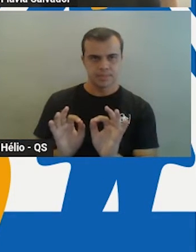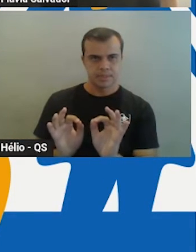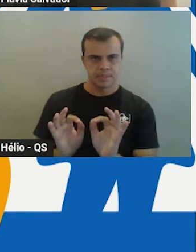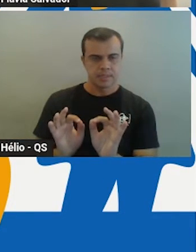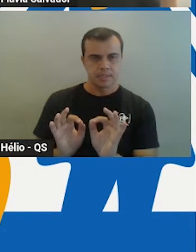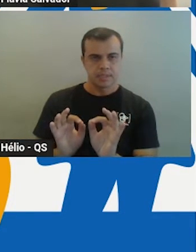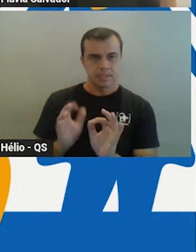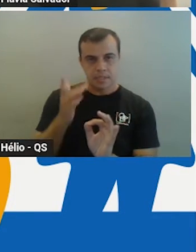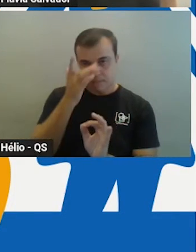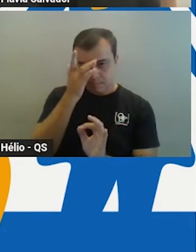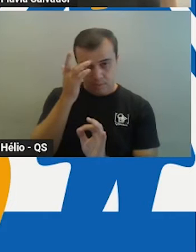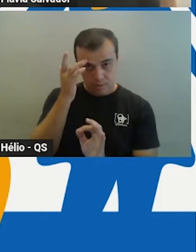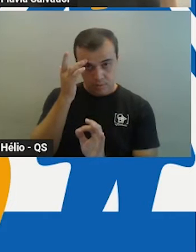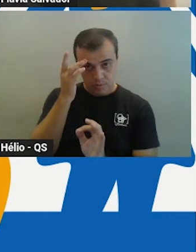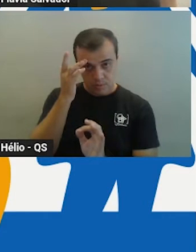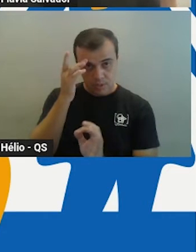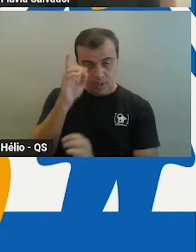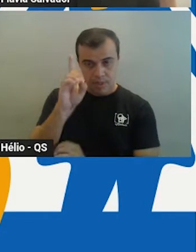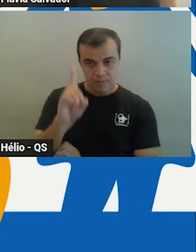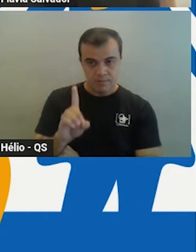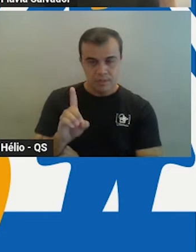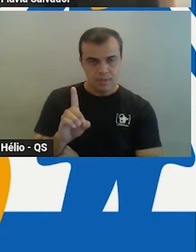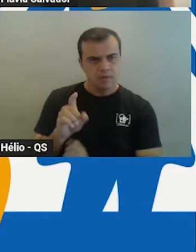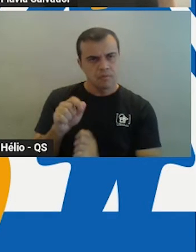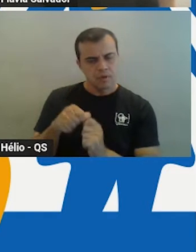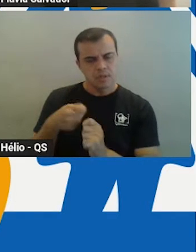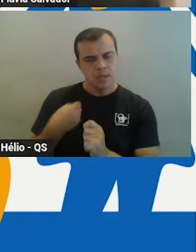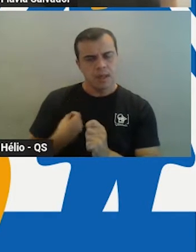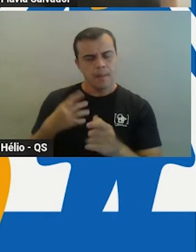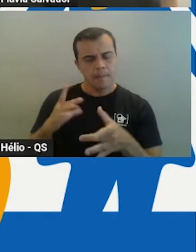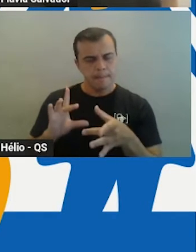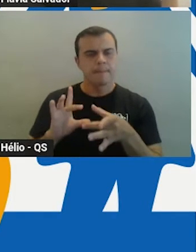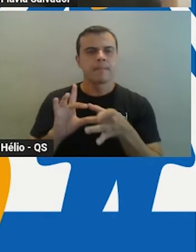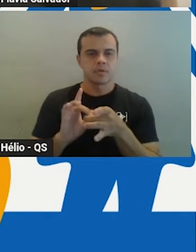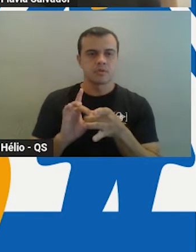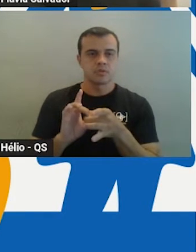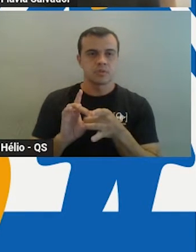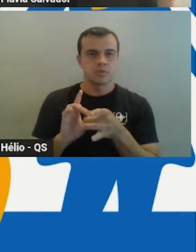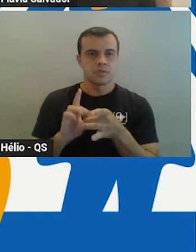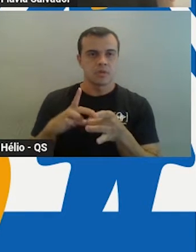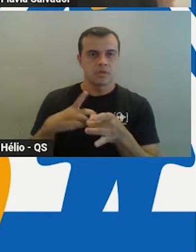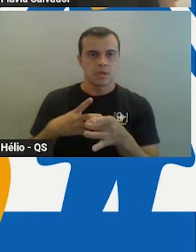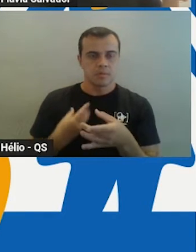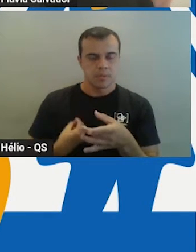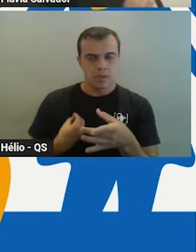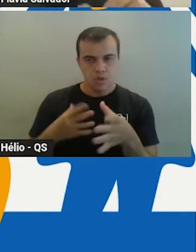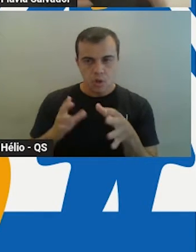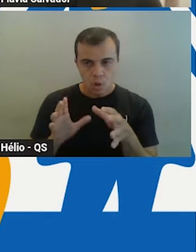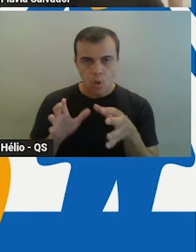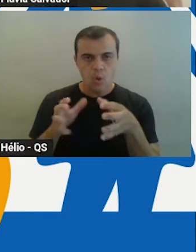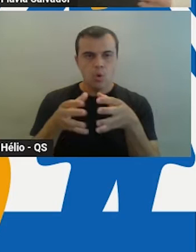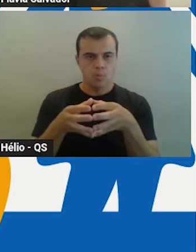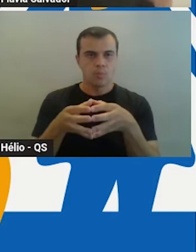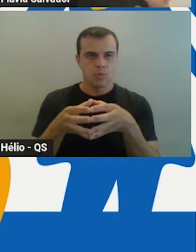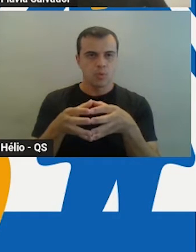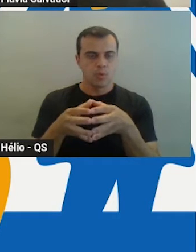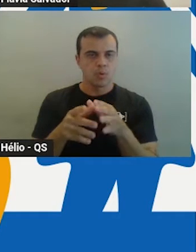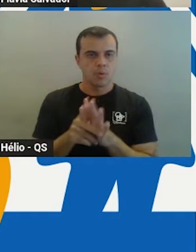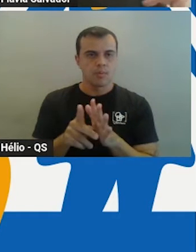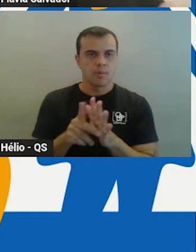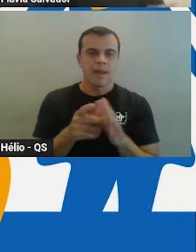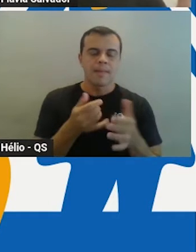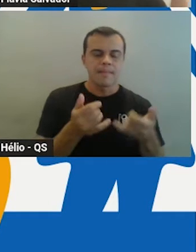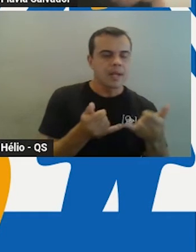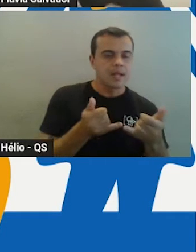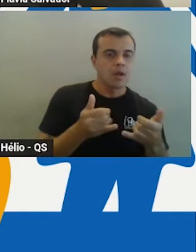da pessoa com deficiência fazer parte, ser parte do grupo. E não é fazer parte da brincadeira,